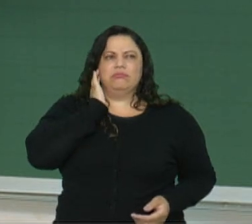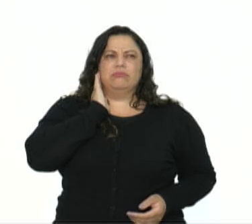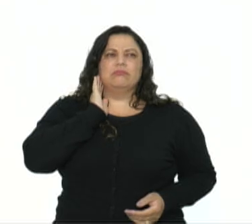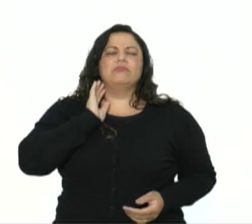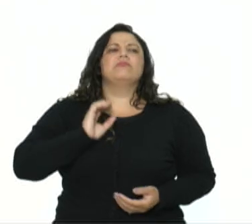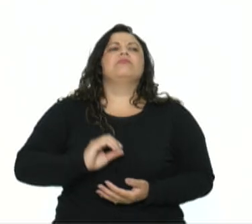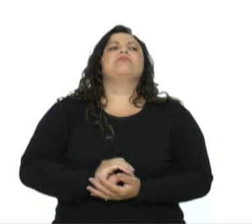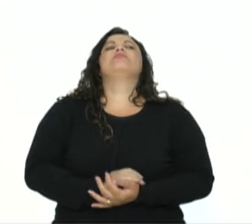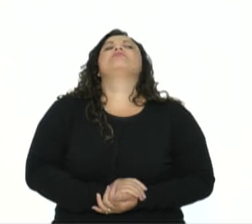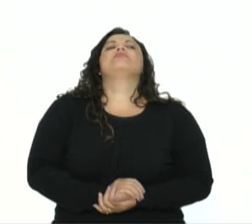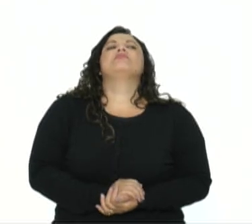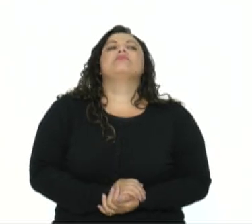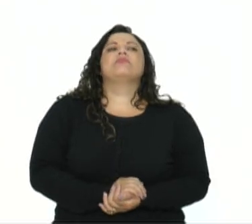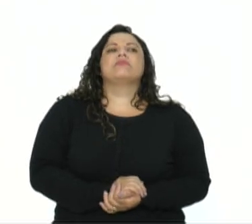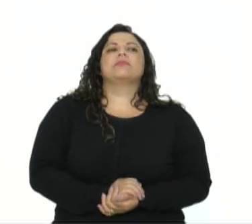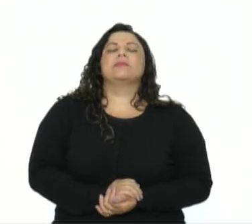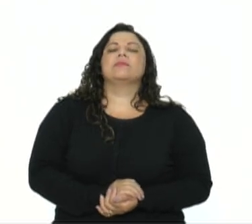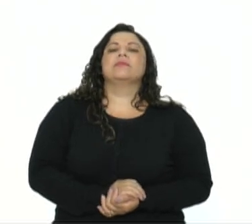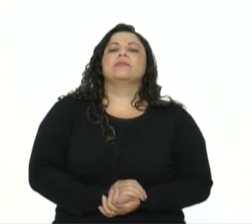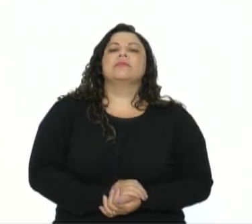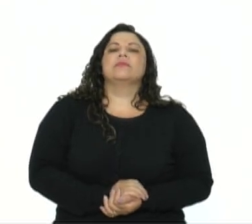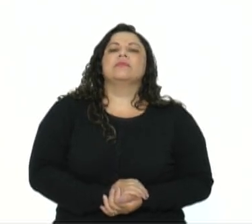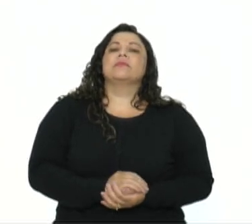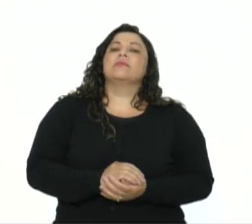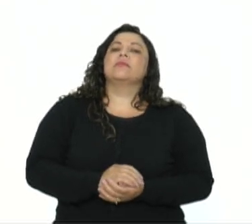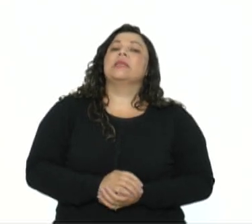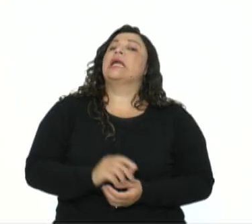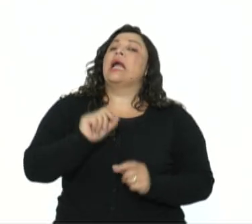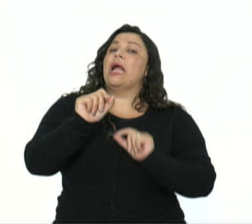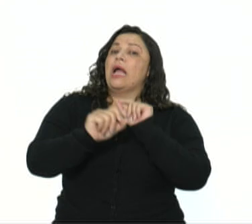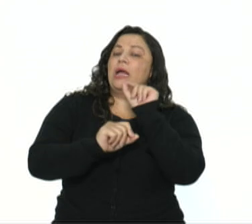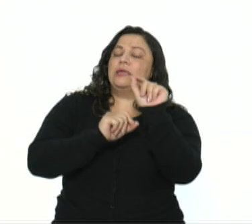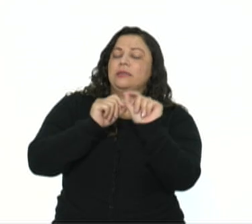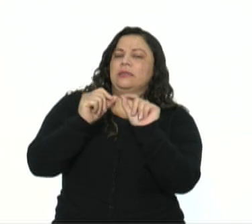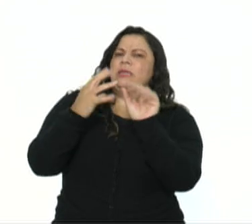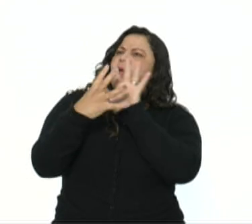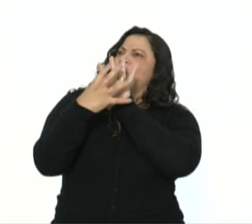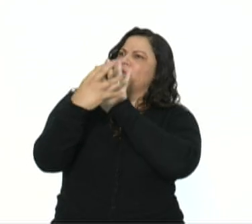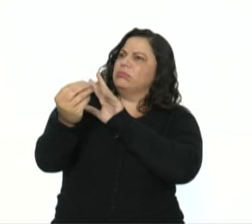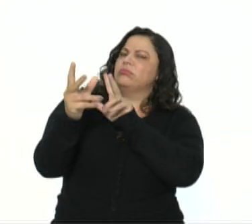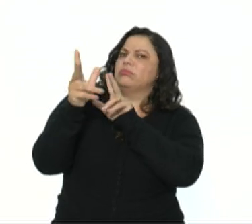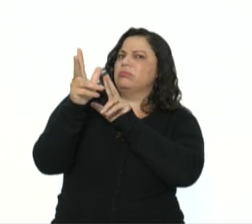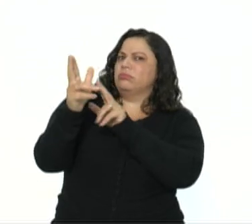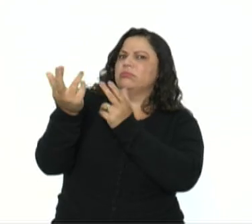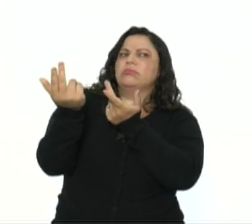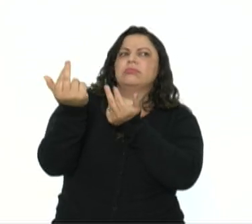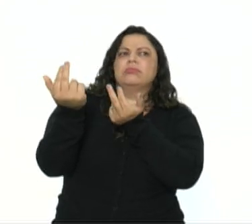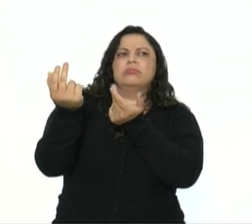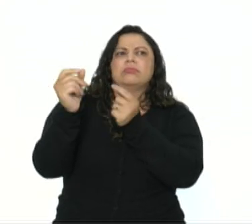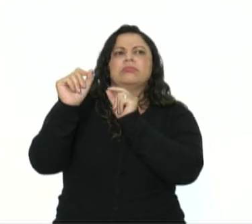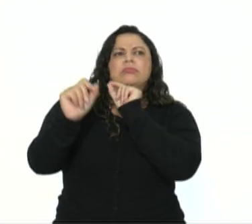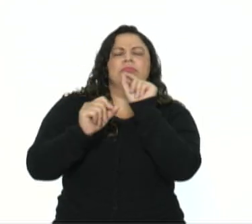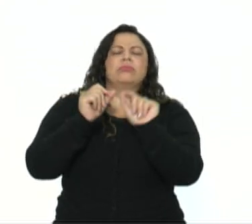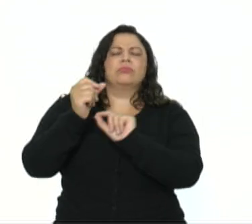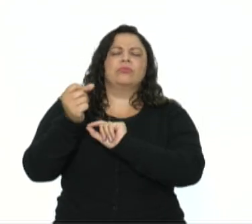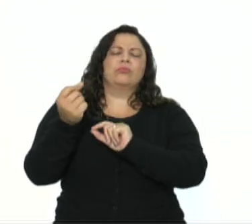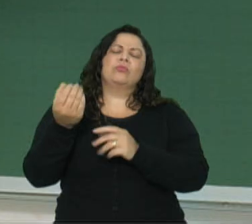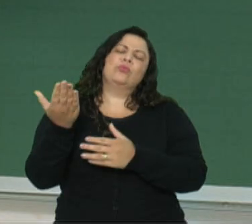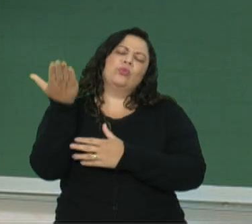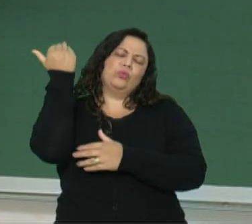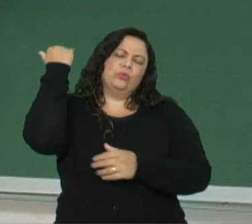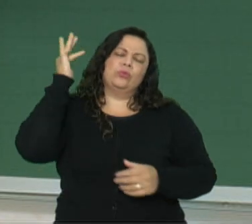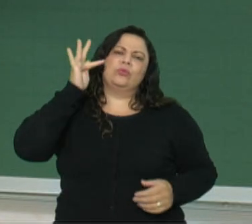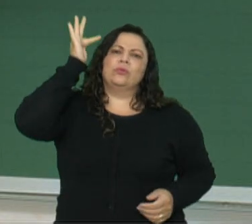ele partiu e se inspirou um pouco nessa antiguidade. O que está acontecendo ali?